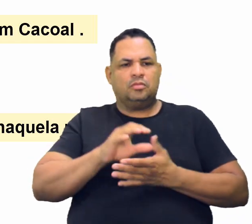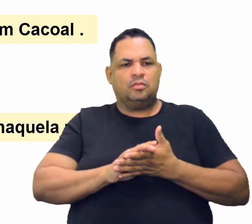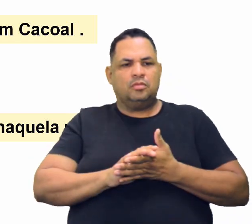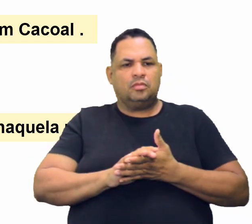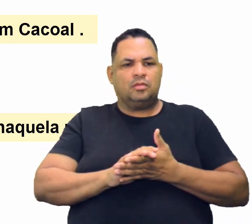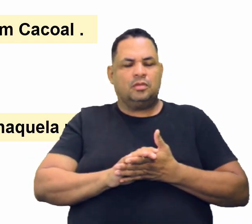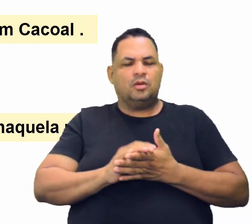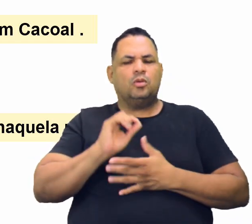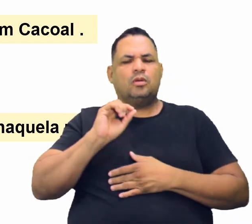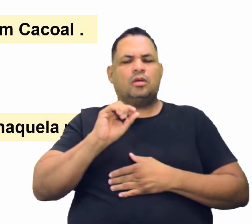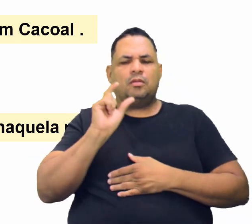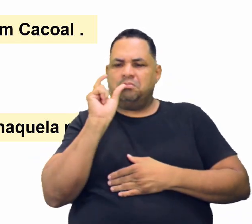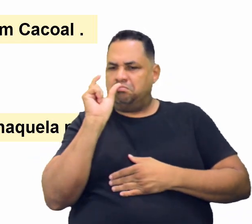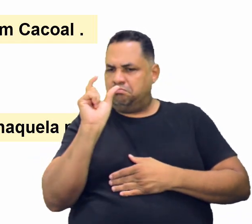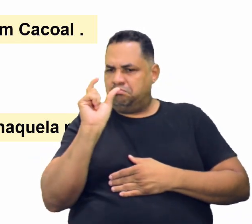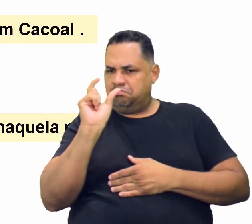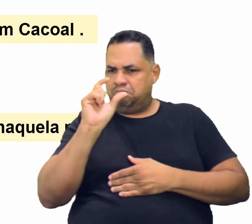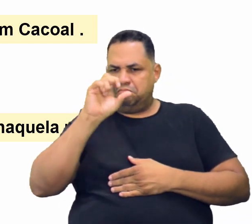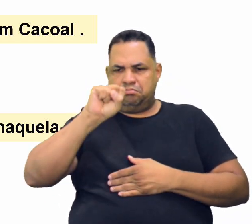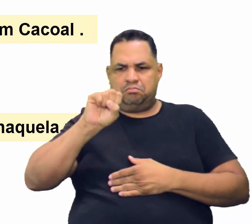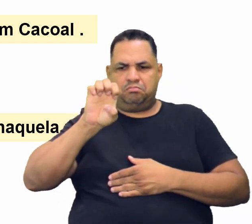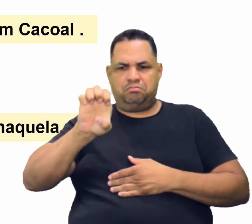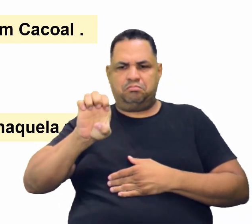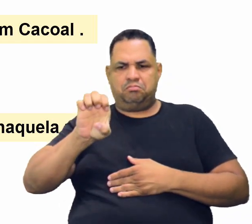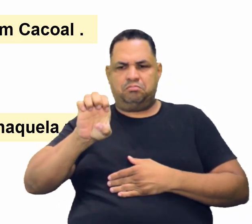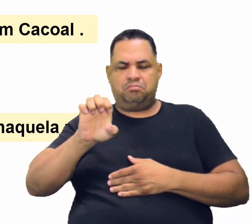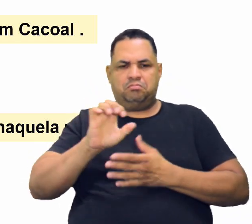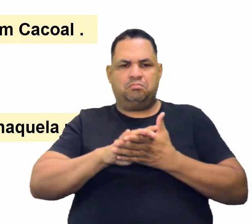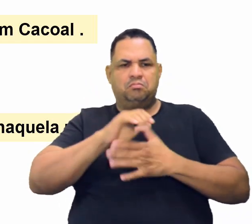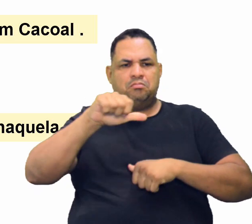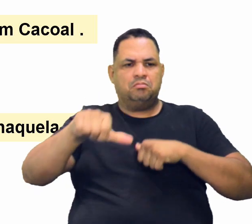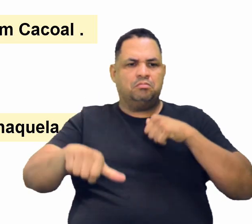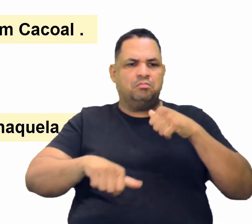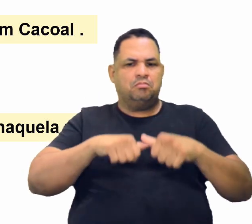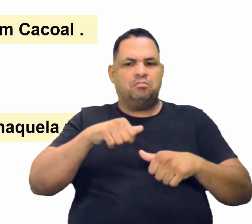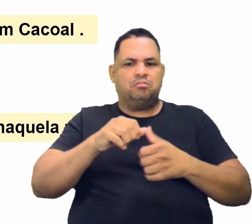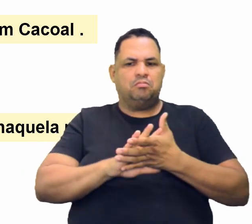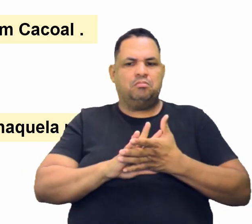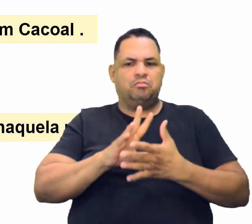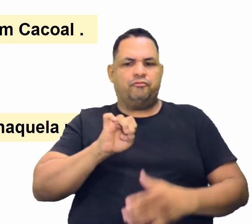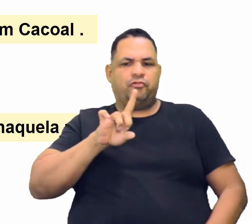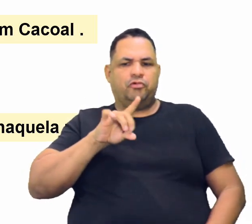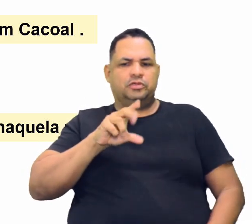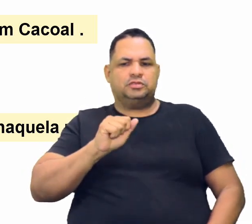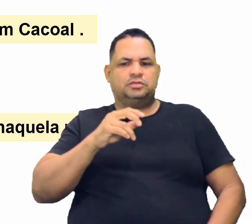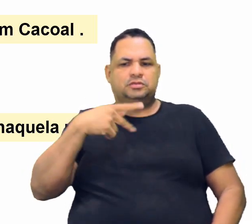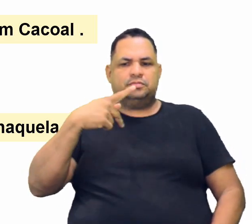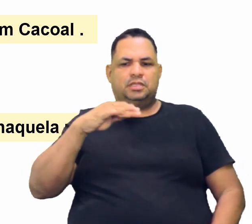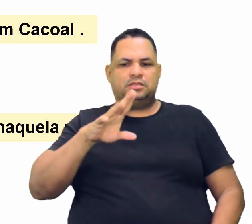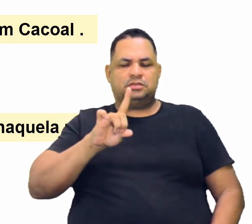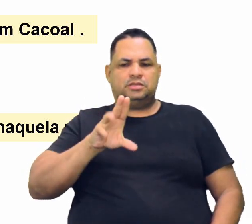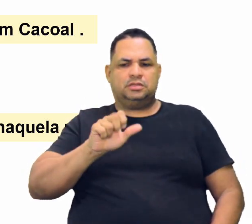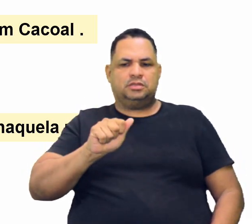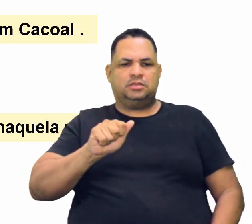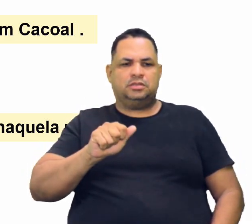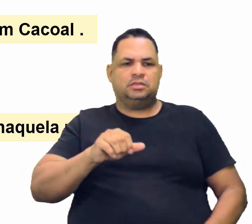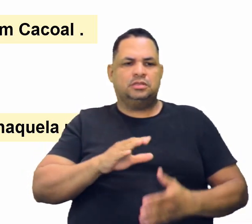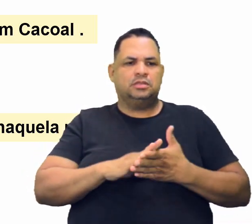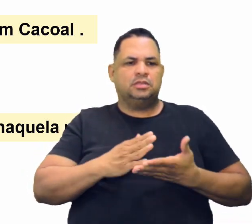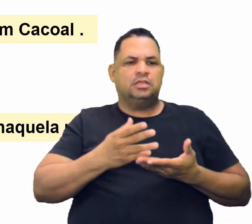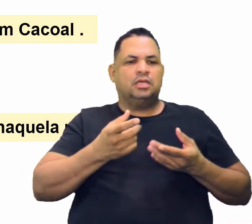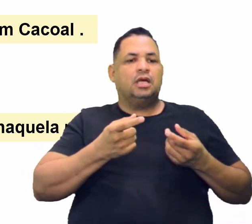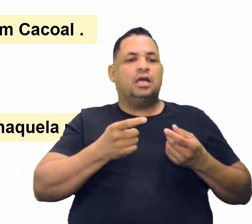Ai, professora, o que é isso? Essa daqui, ó. Que dá para transformar para voz passiva. E já sabe que